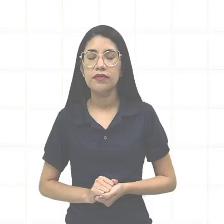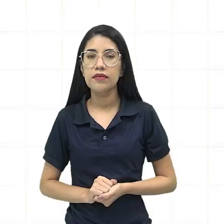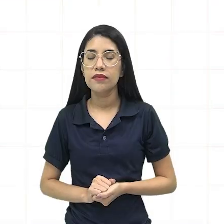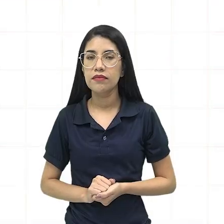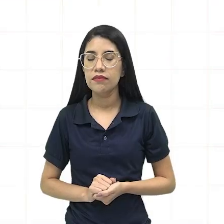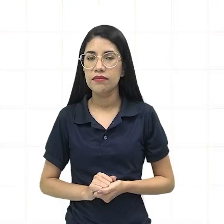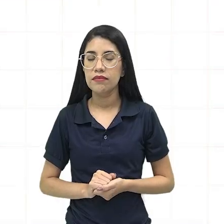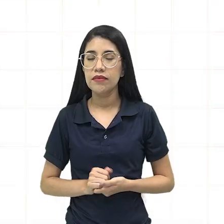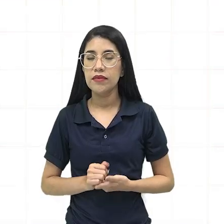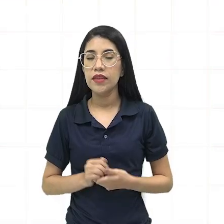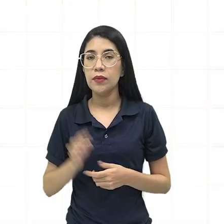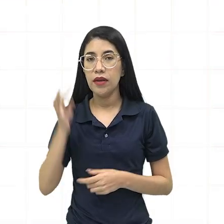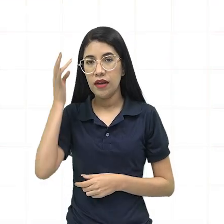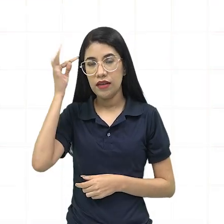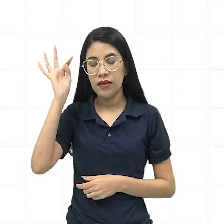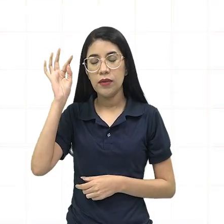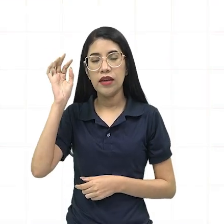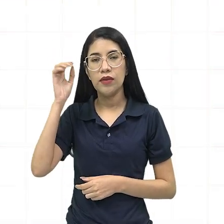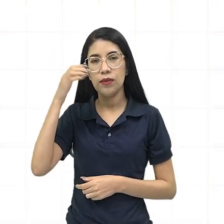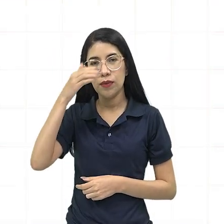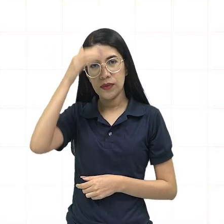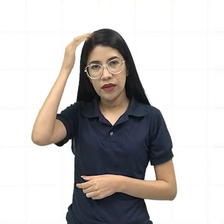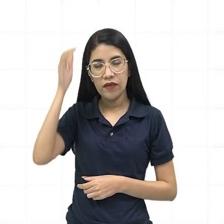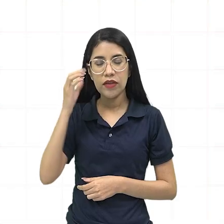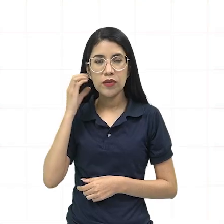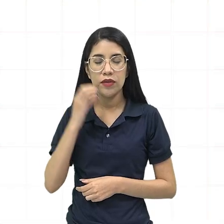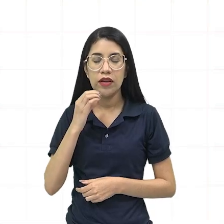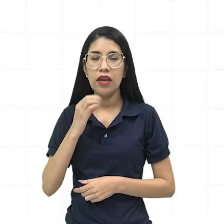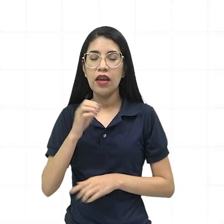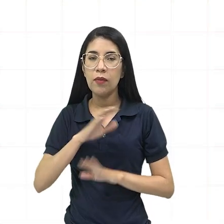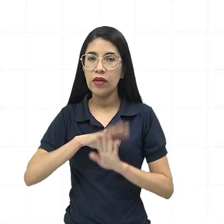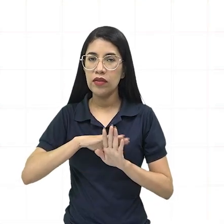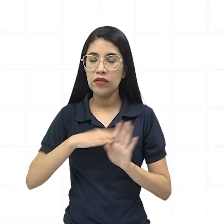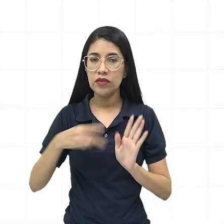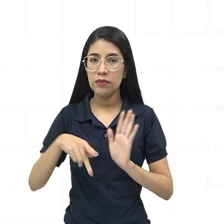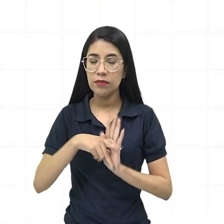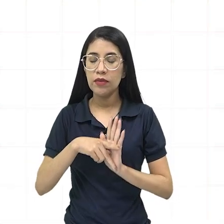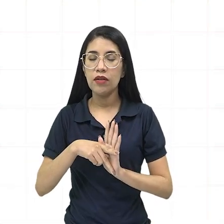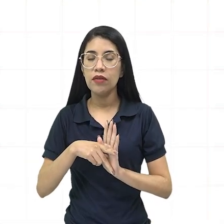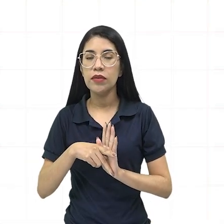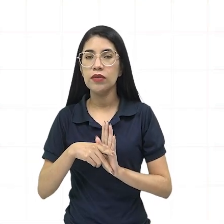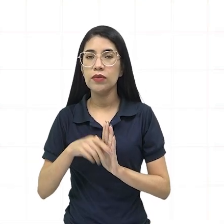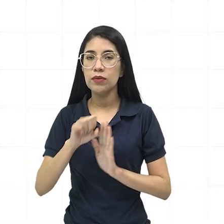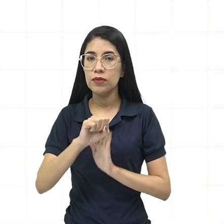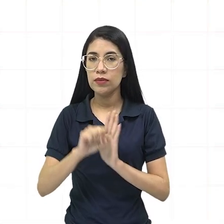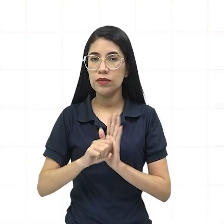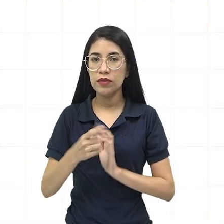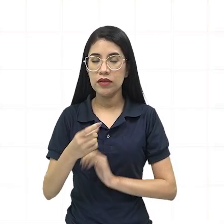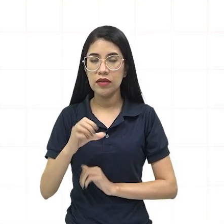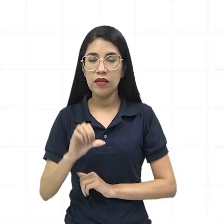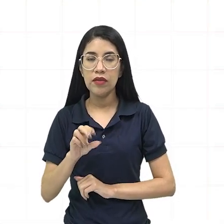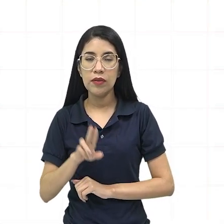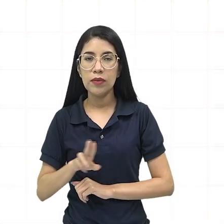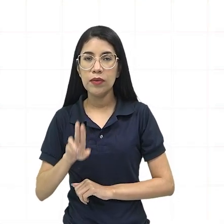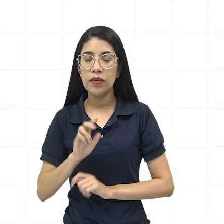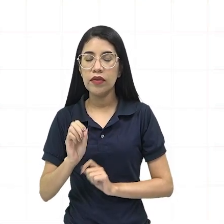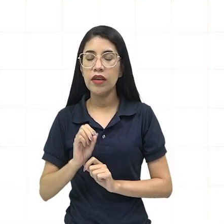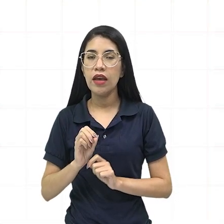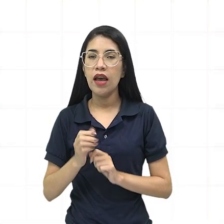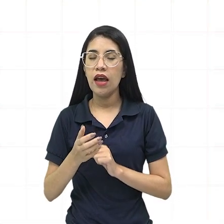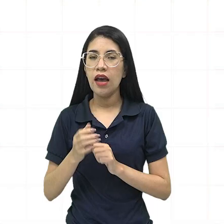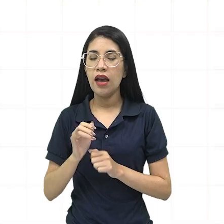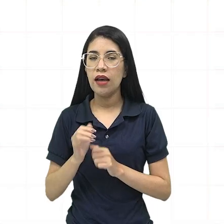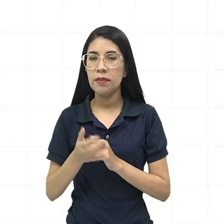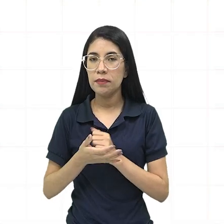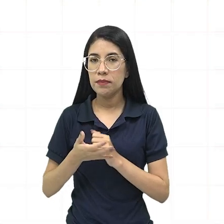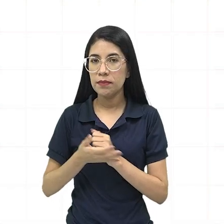o darwinismo social é uma ideologia do século XIX que aplicava os princípios da teoria